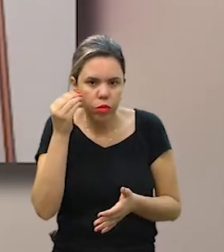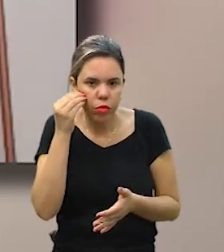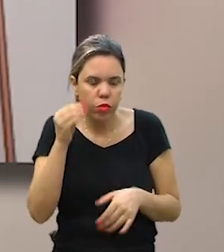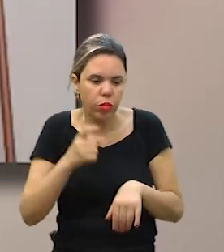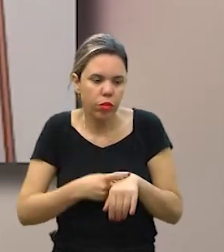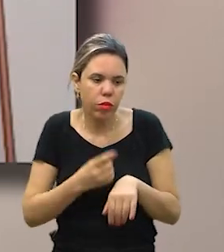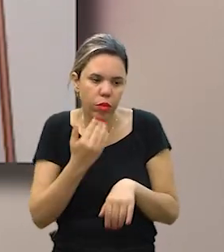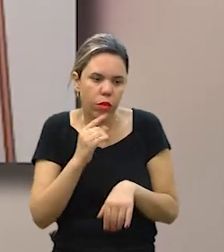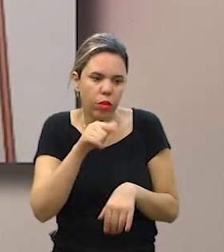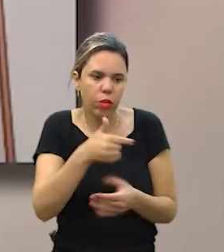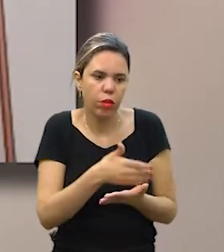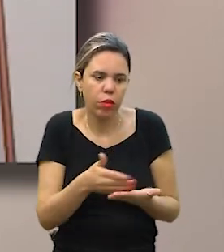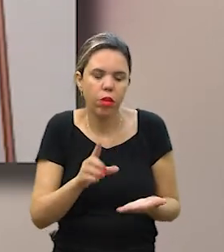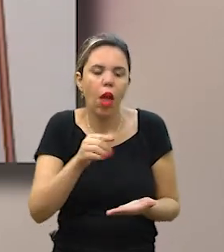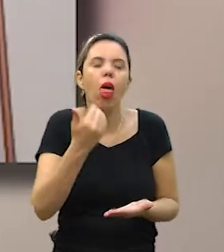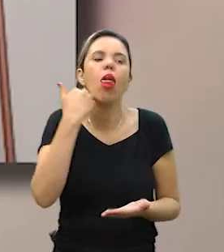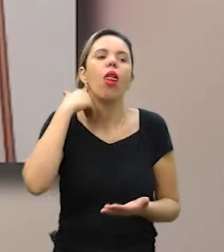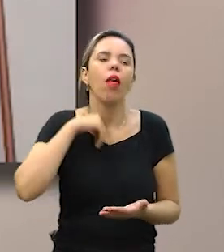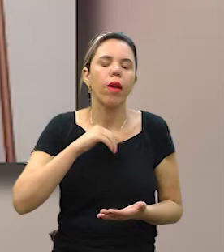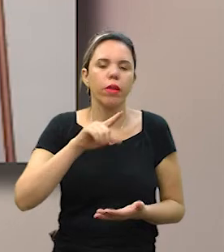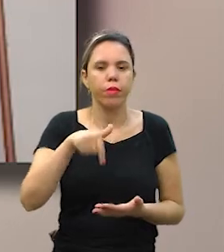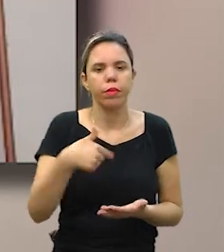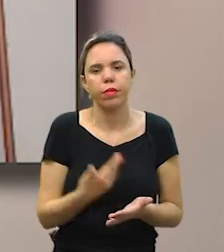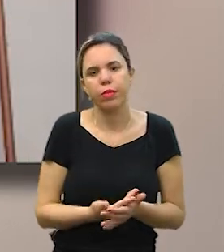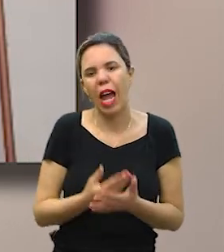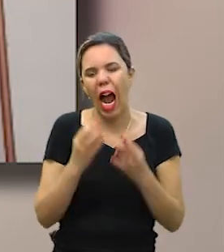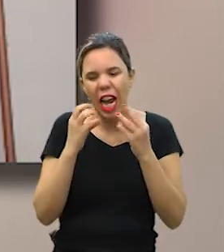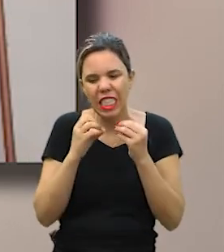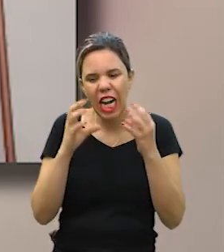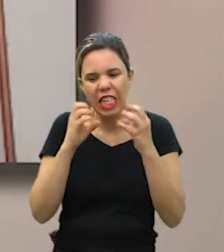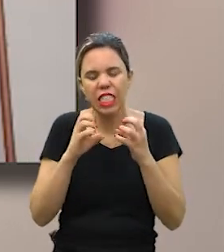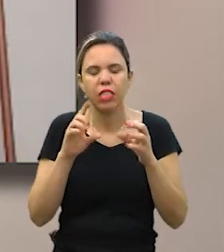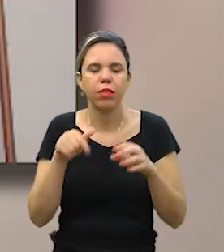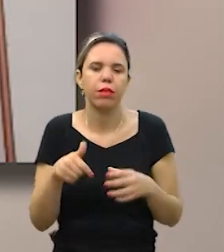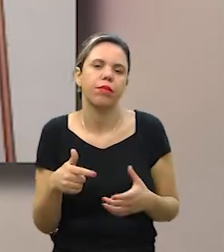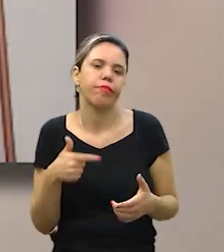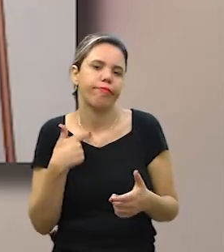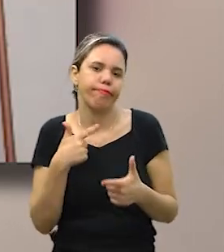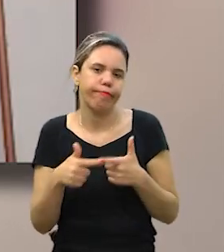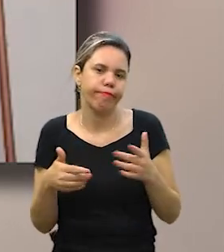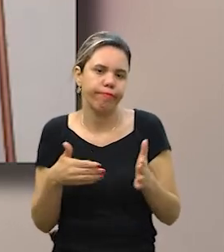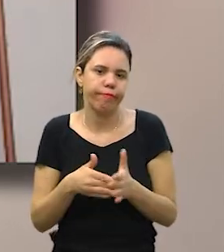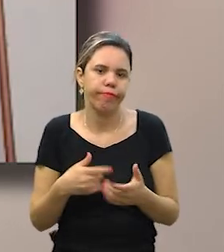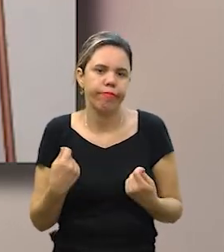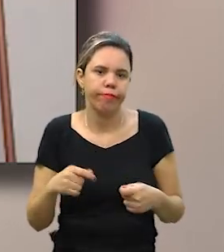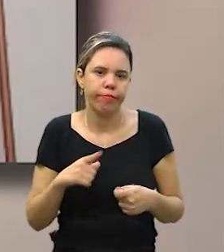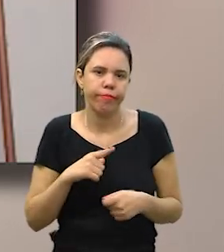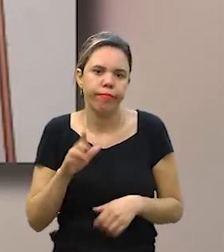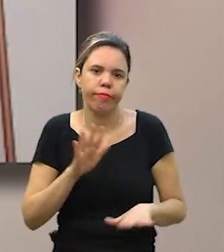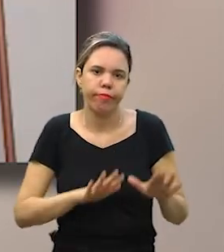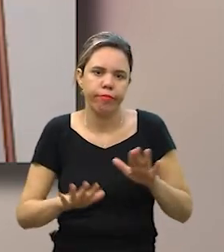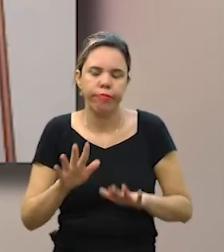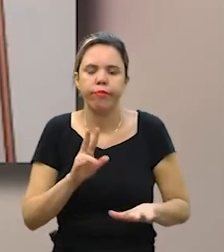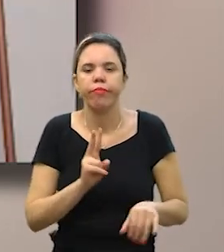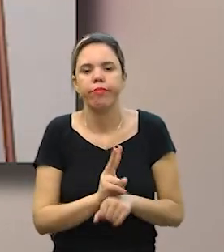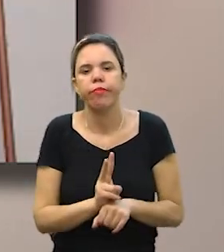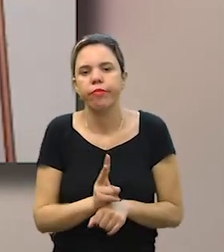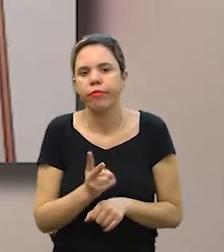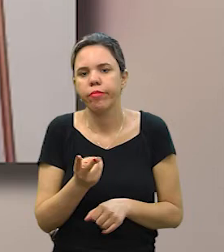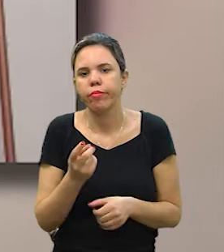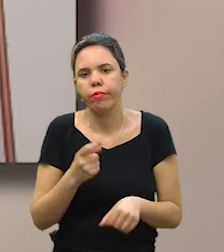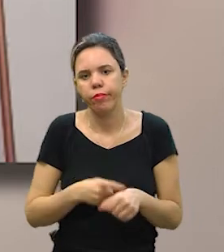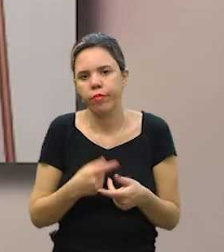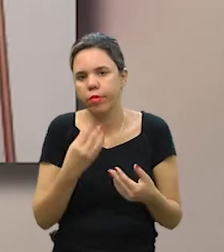do sólido depois, do engolir e até mesmo do mastigar. Então, a gente precisa ter muita cautela com